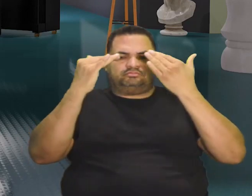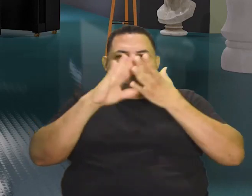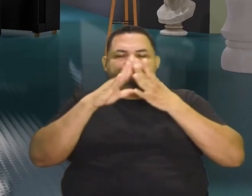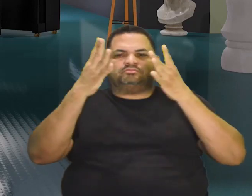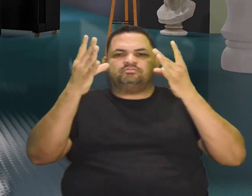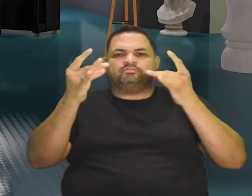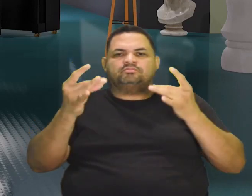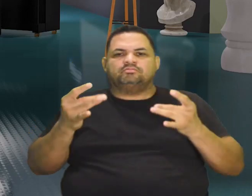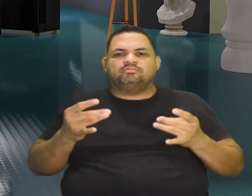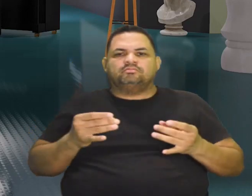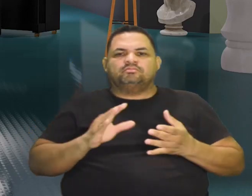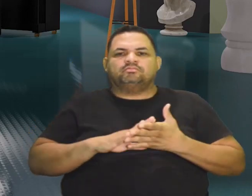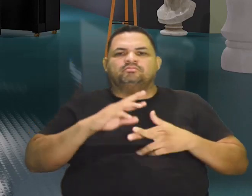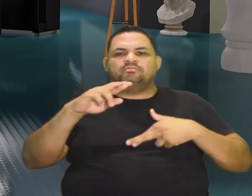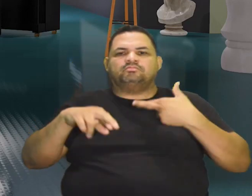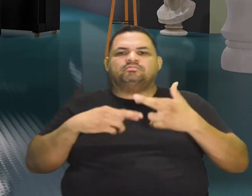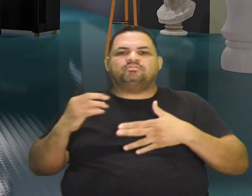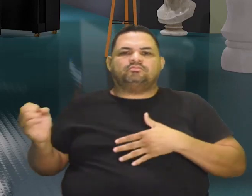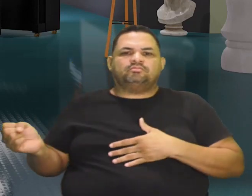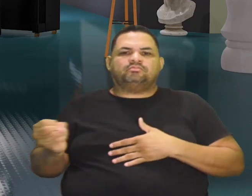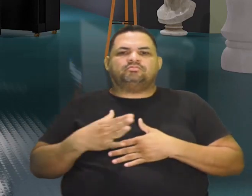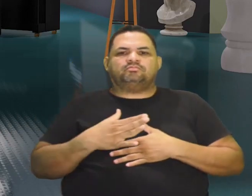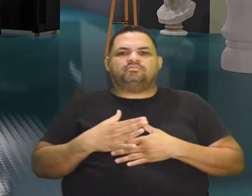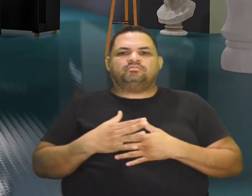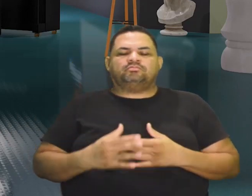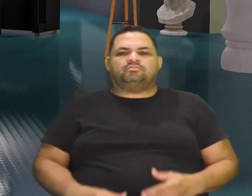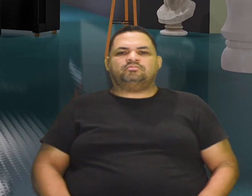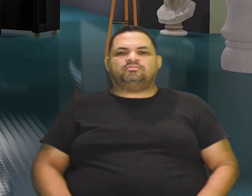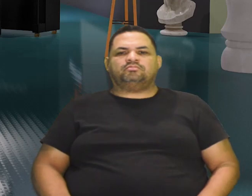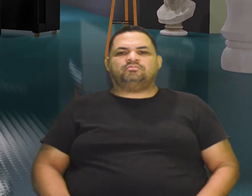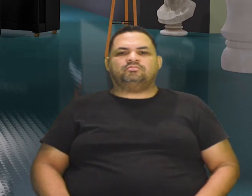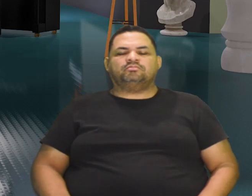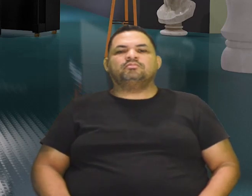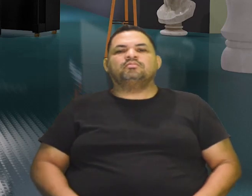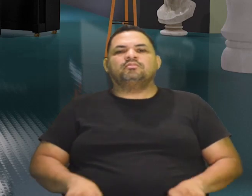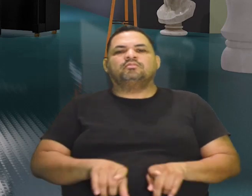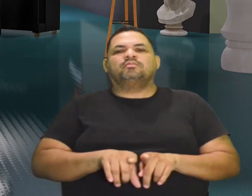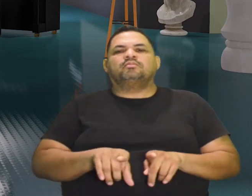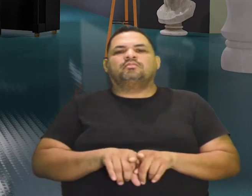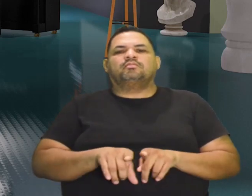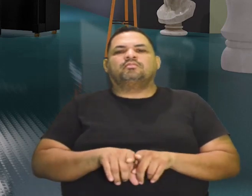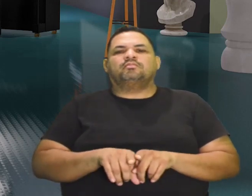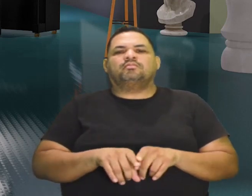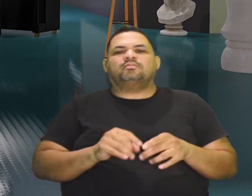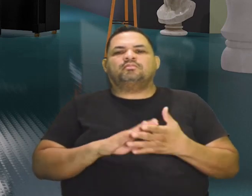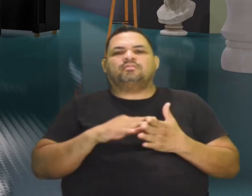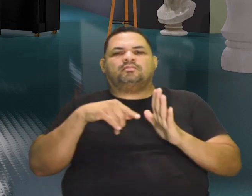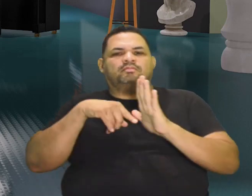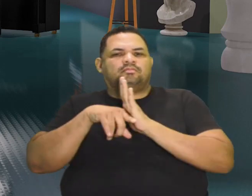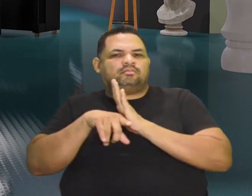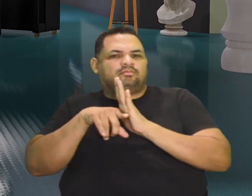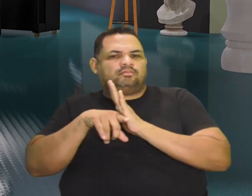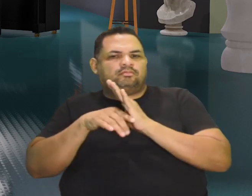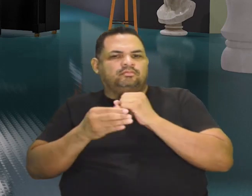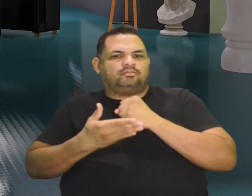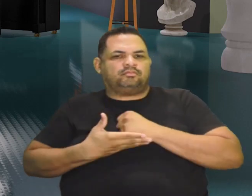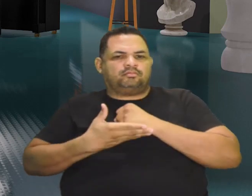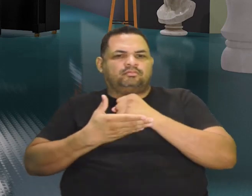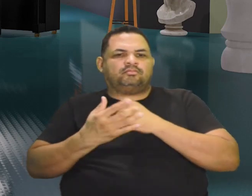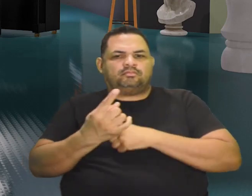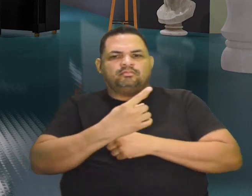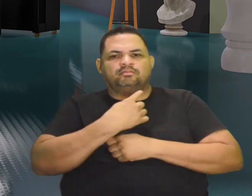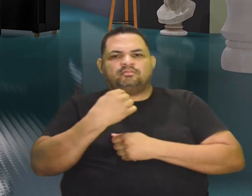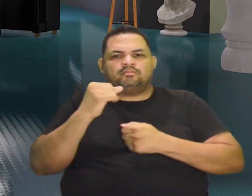detalhes aí do Renascimento e algumas obras, né, também das análises básicas que nós fazemos